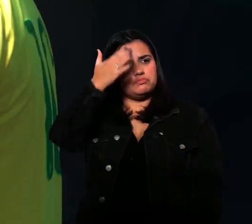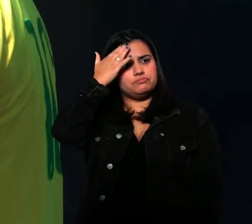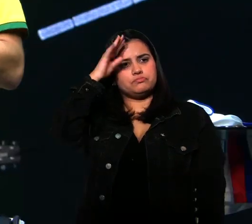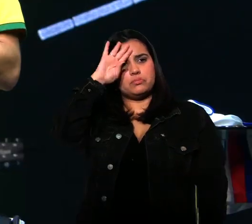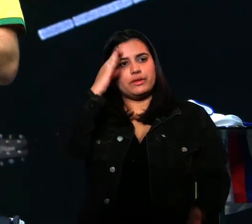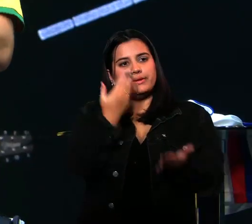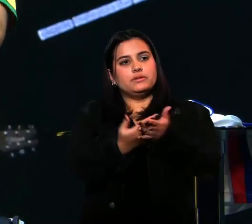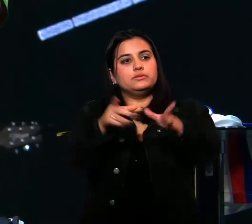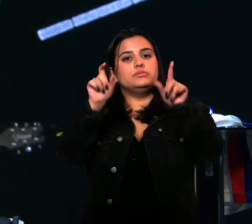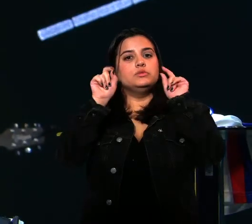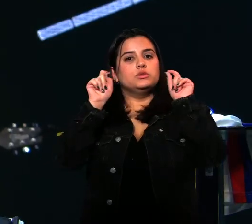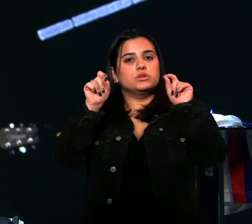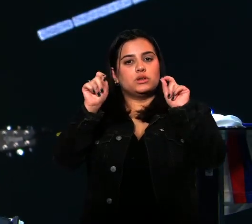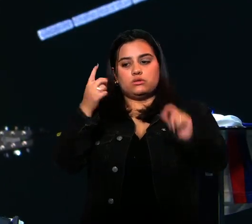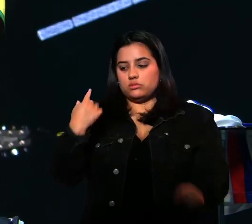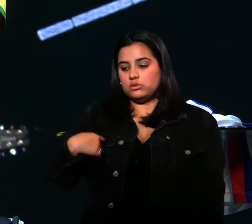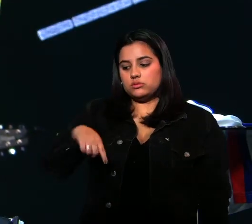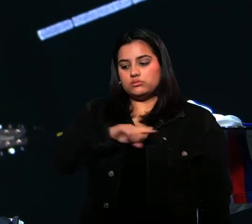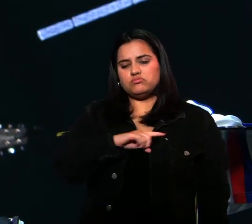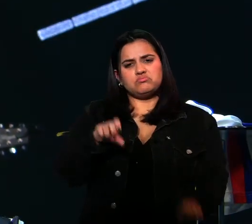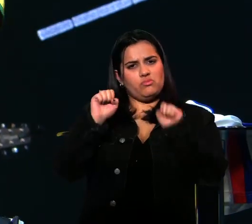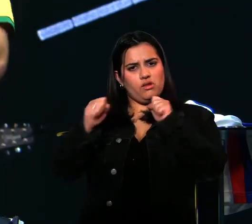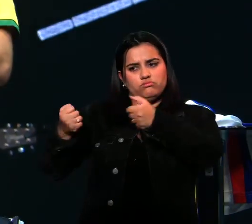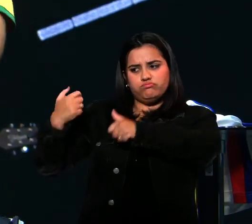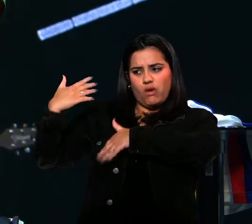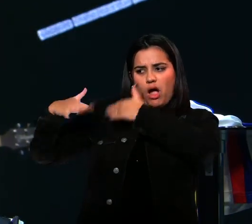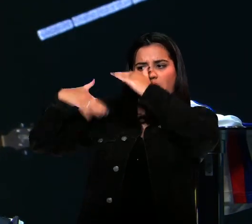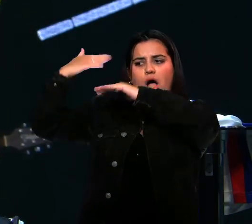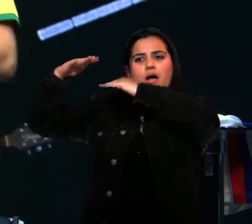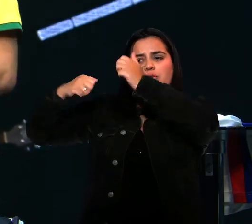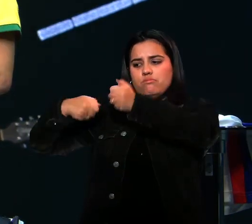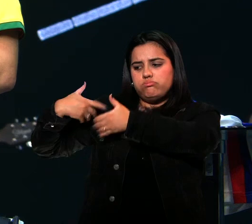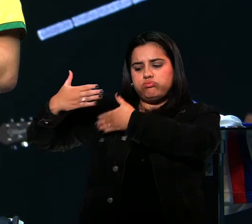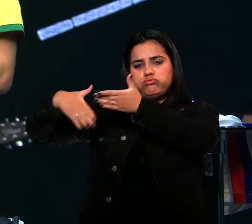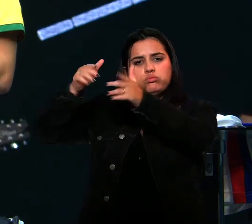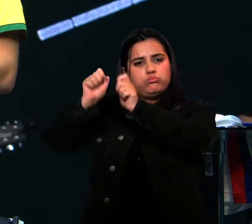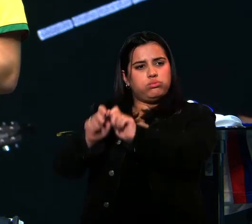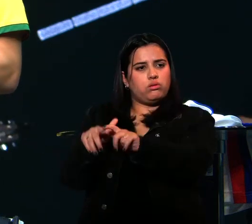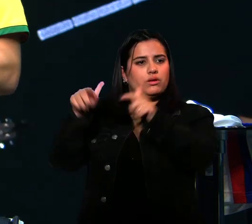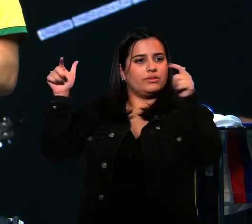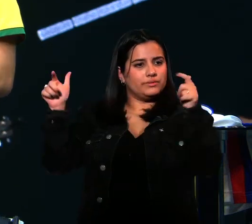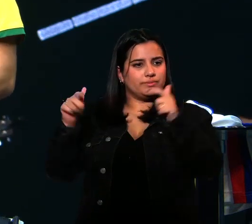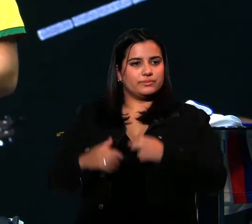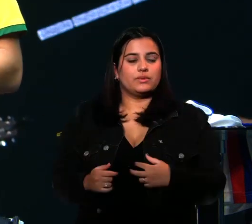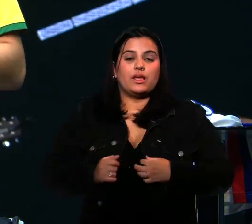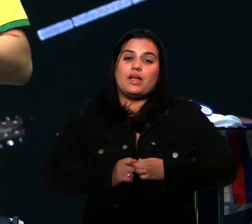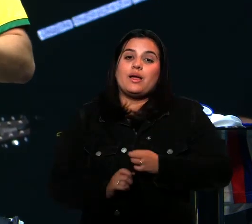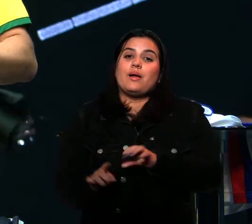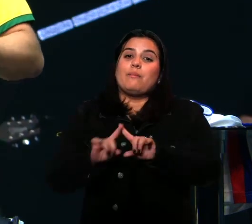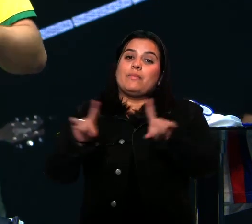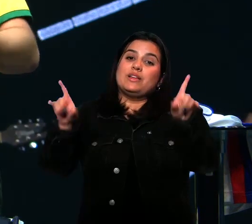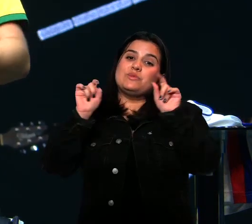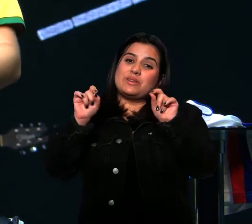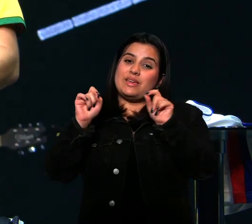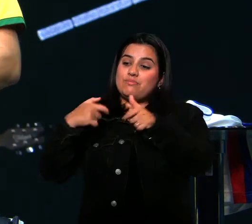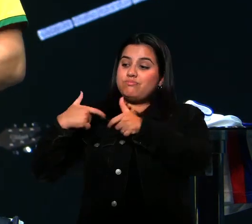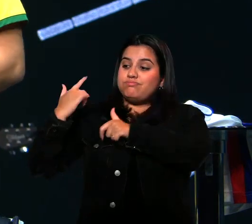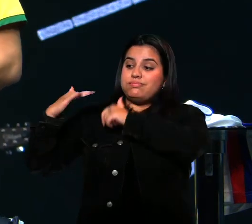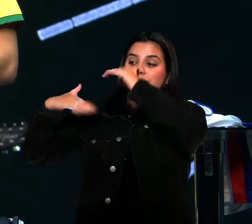convicção espiritual de que nós vamos avançar, crescer, desenvolver. Mas, meu irmão, crescer dói.